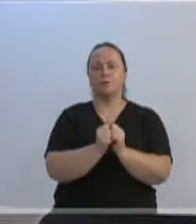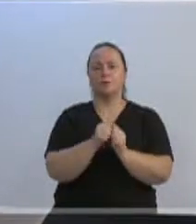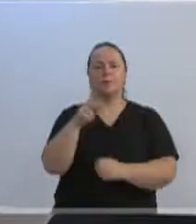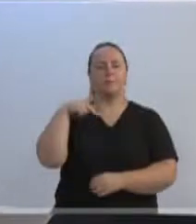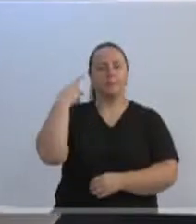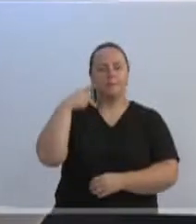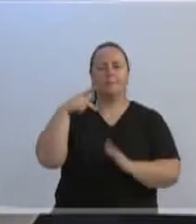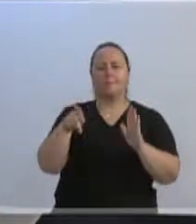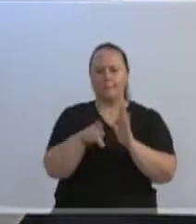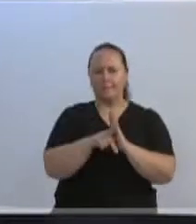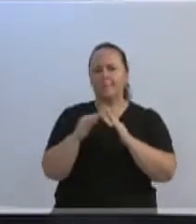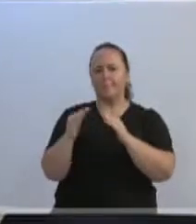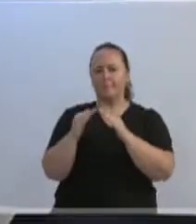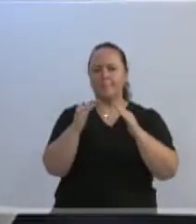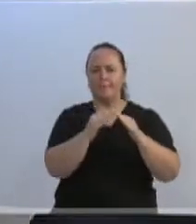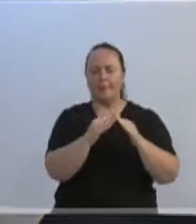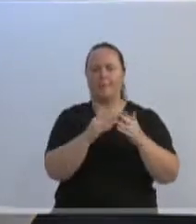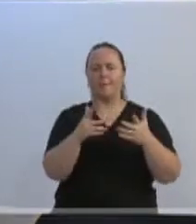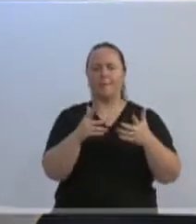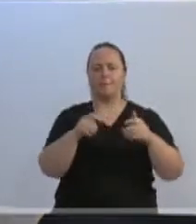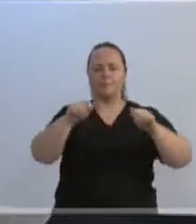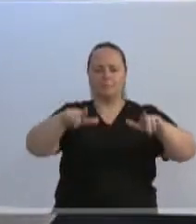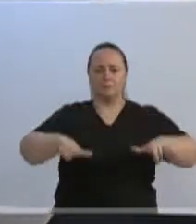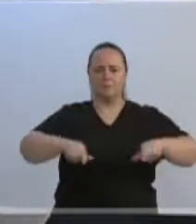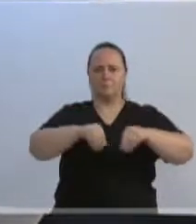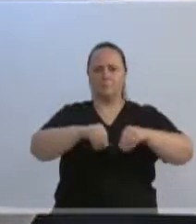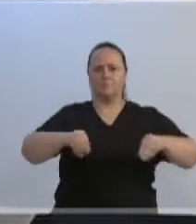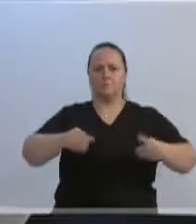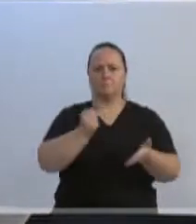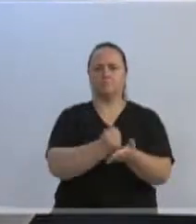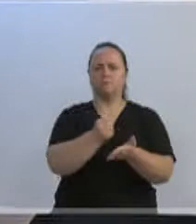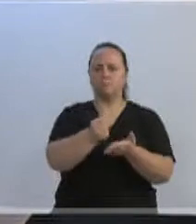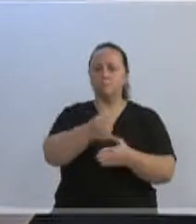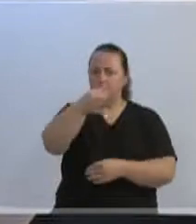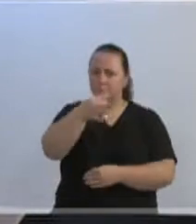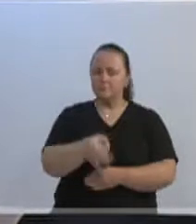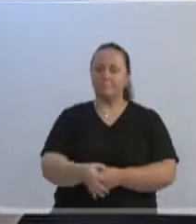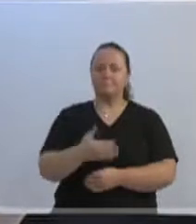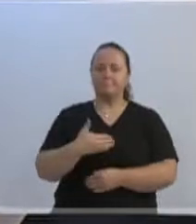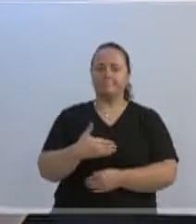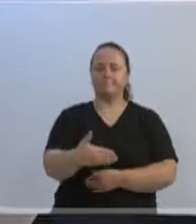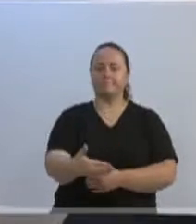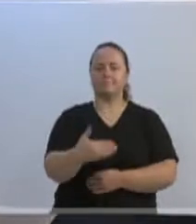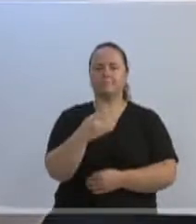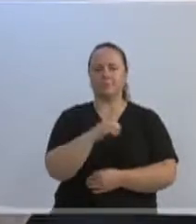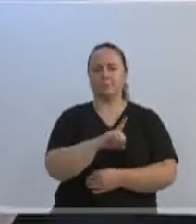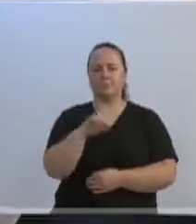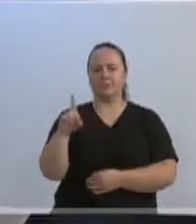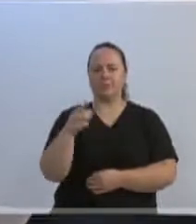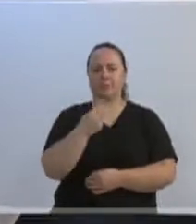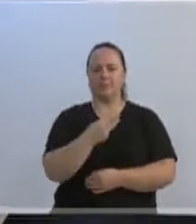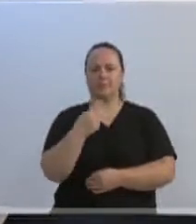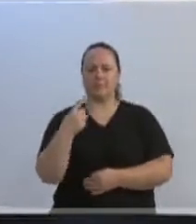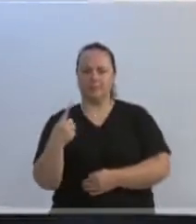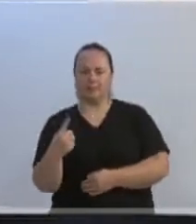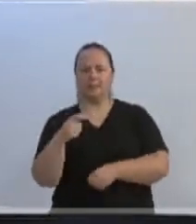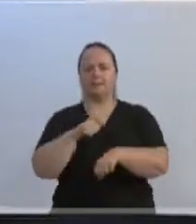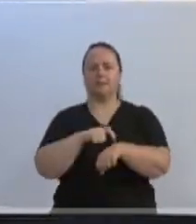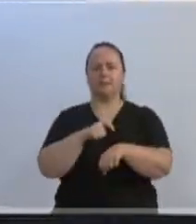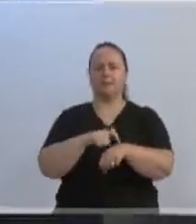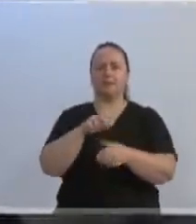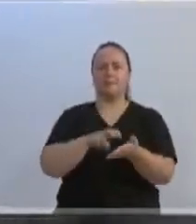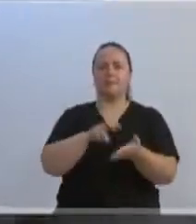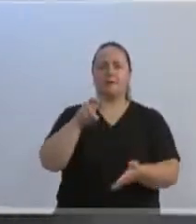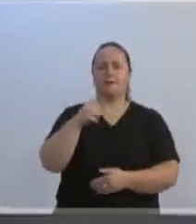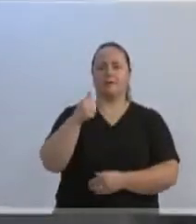de habitação e regularização fundiária para nossa próxima reunião neste próximo dia 31 às 10 e 30 que nesta